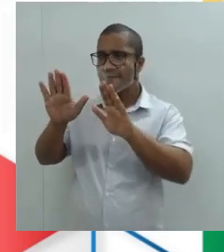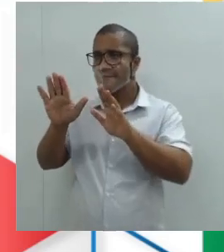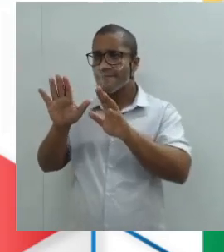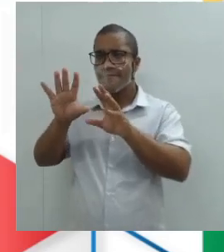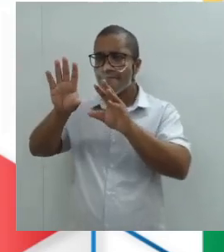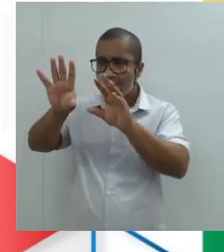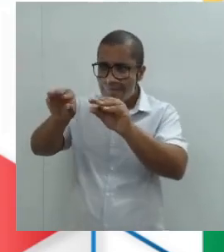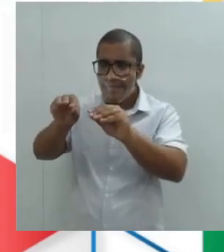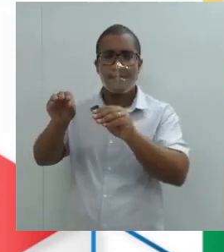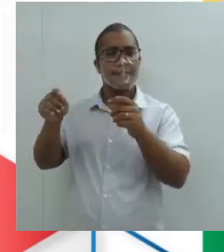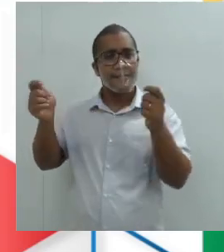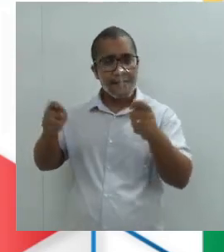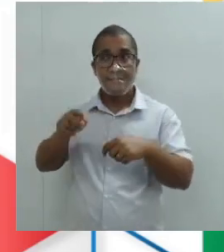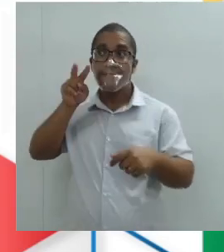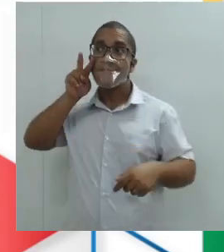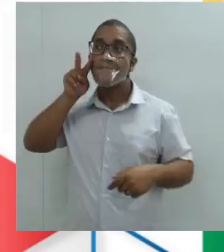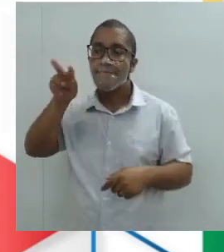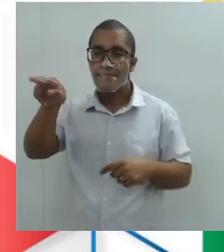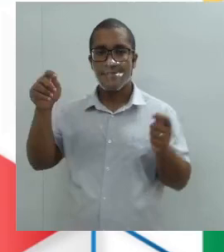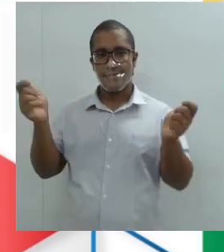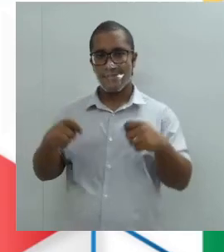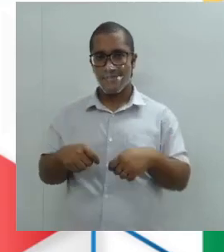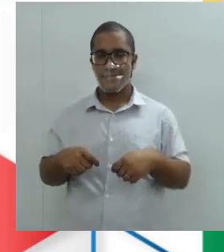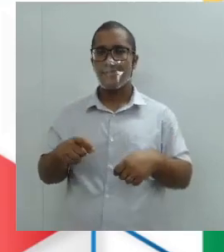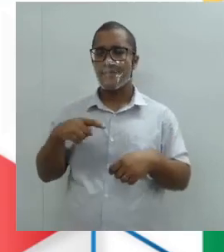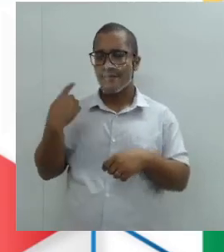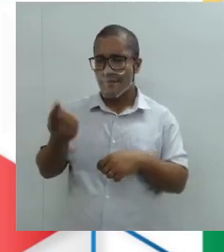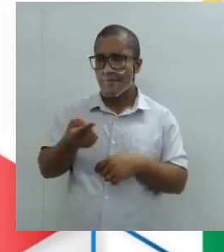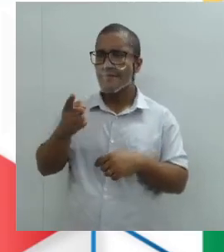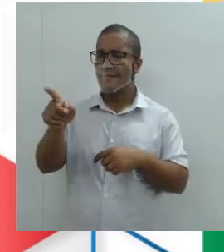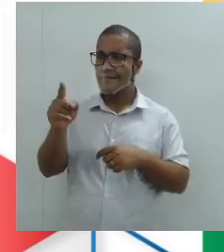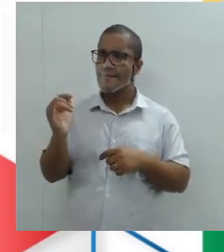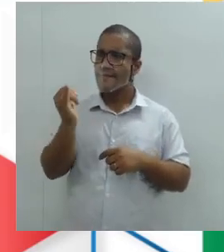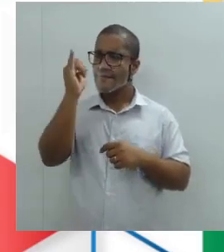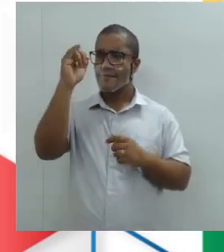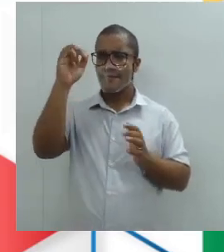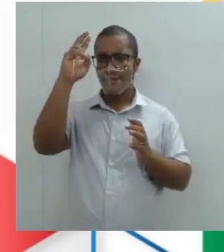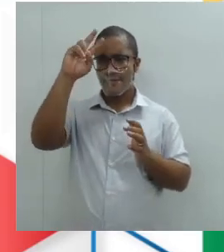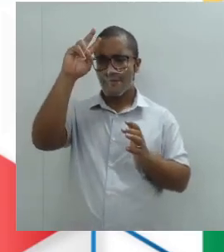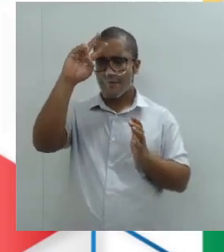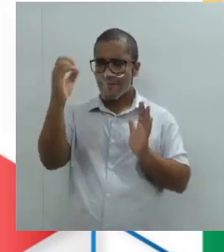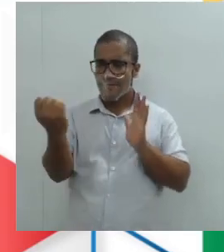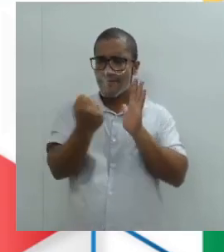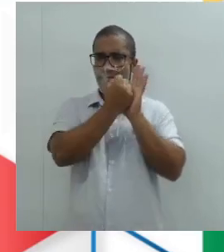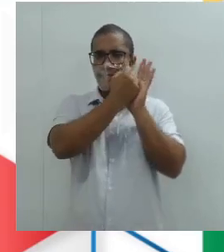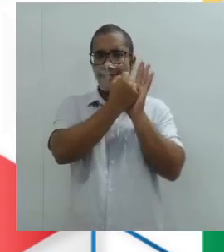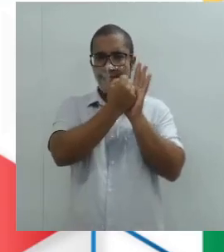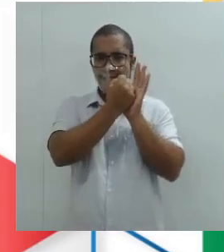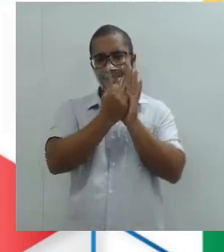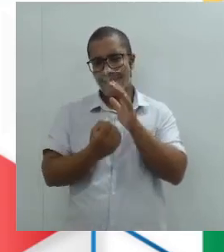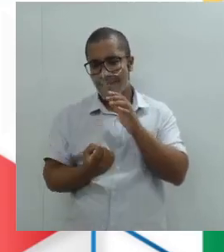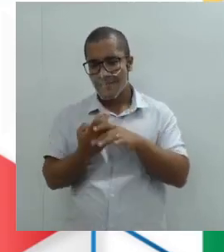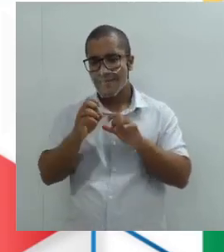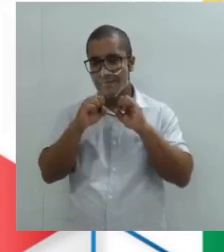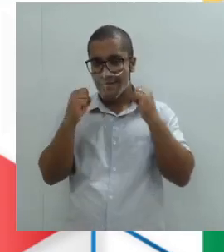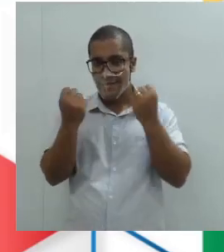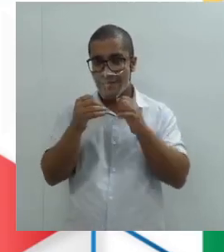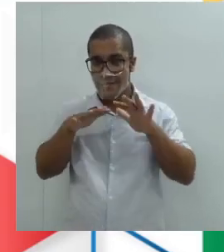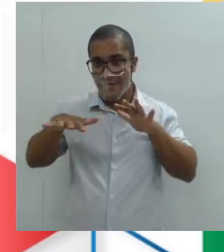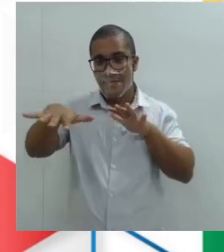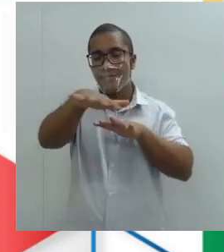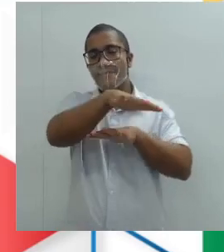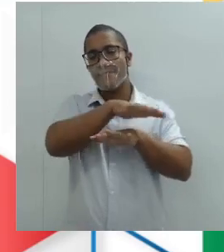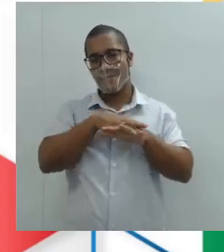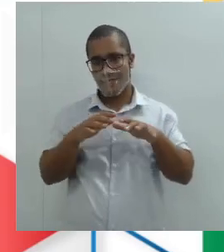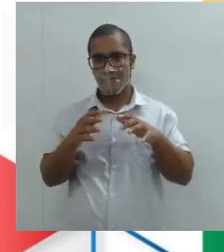que a gente vê, tá certo? Que possui importância histórica para a formação cultural da sociedade. Podemos destacar como os